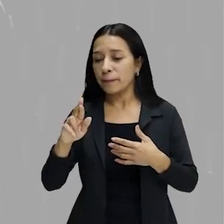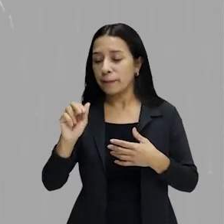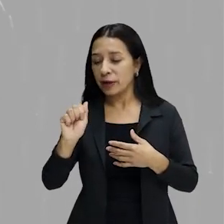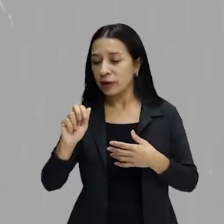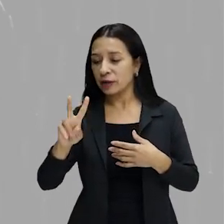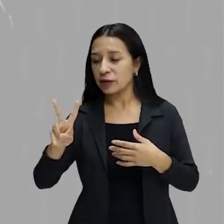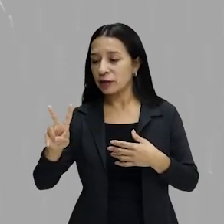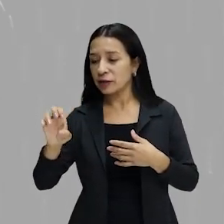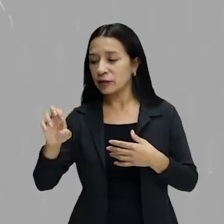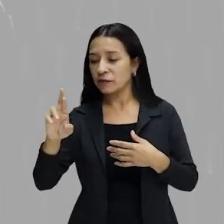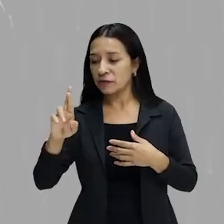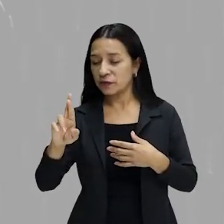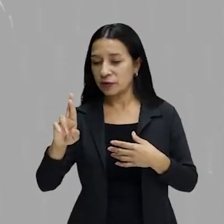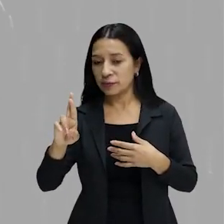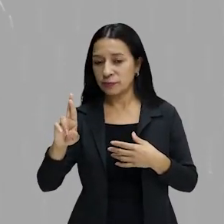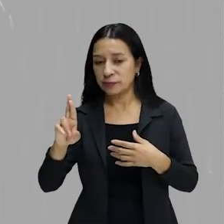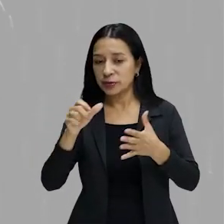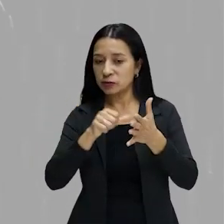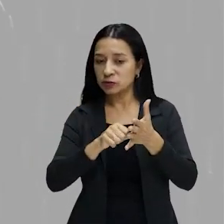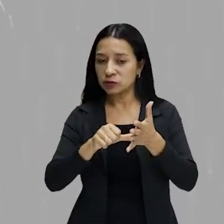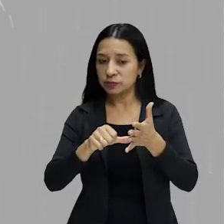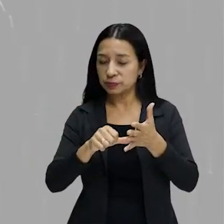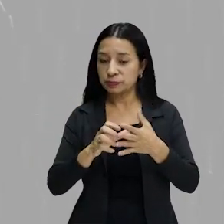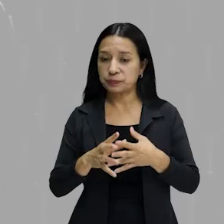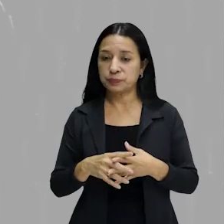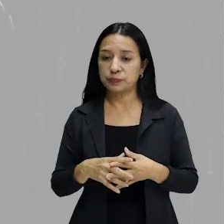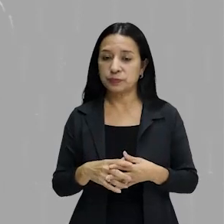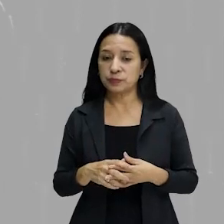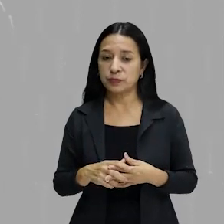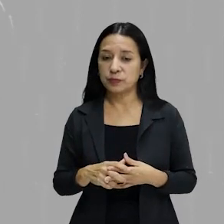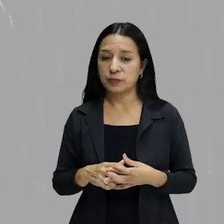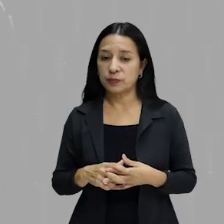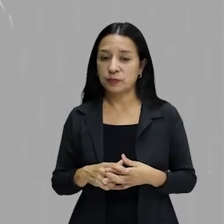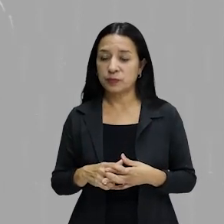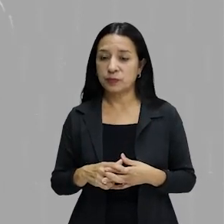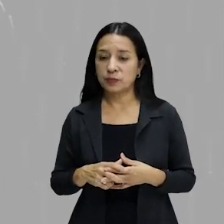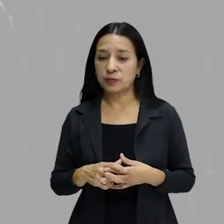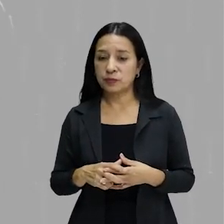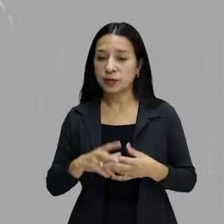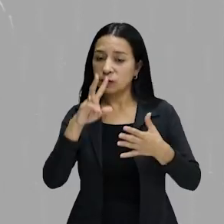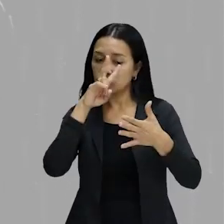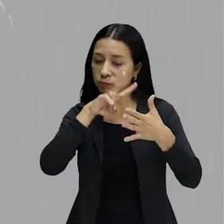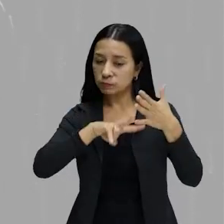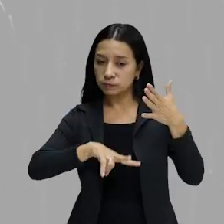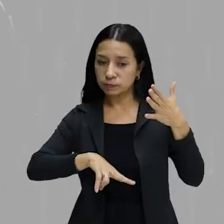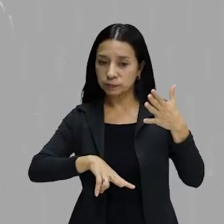Como patas. Como haviam conseguido